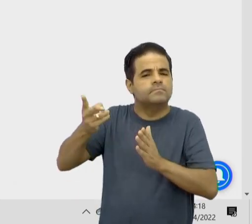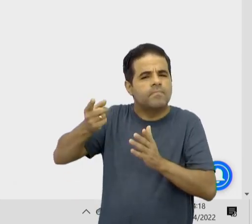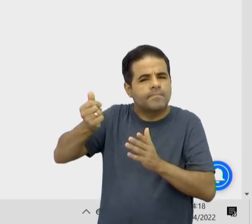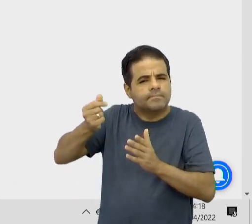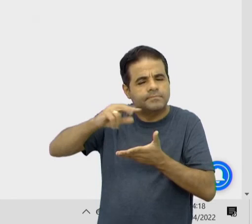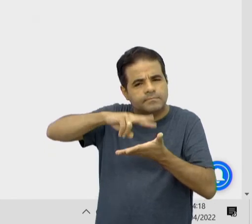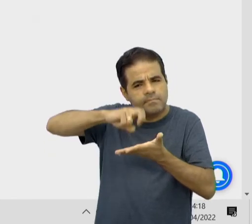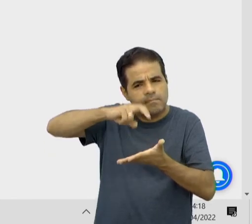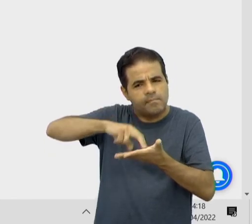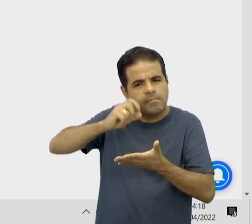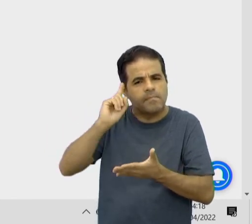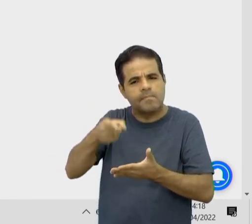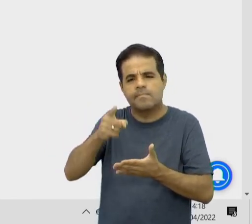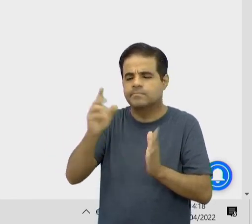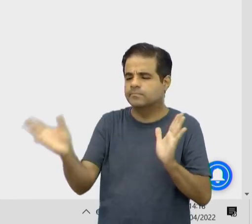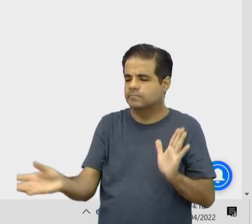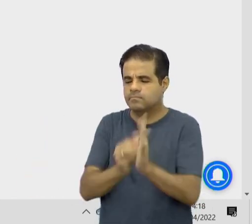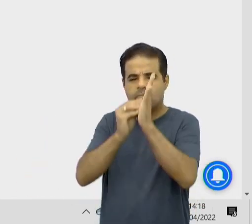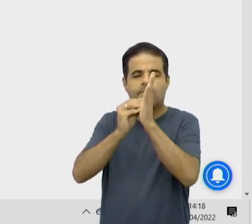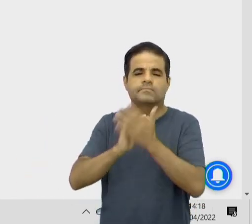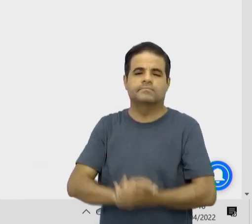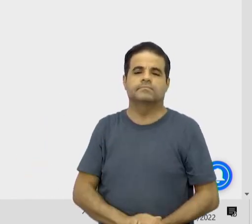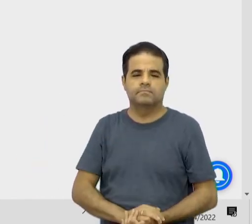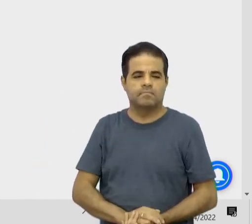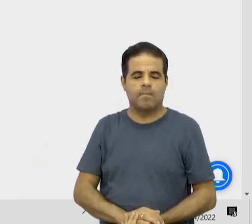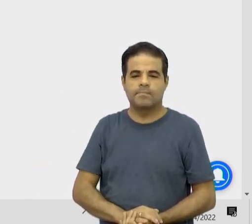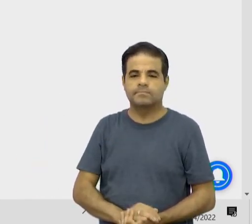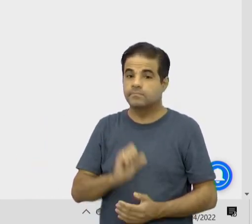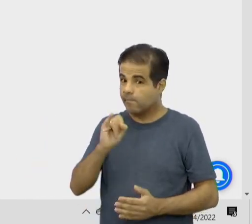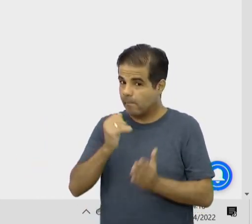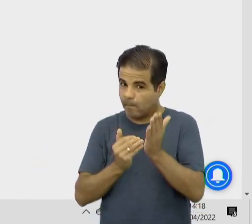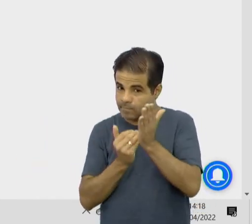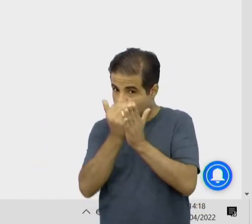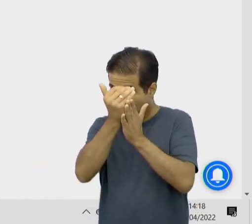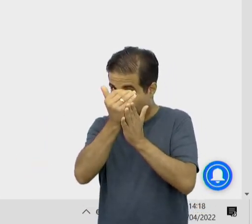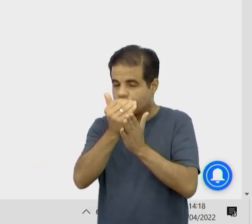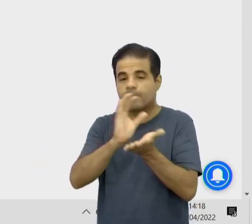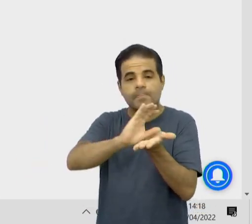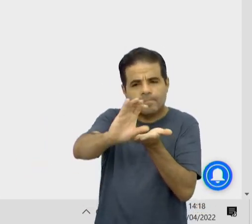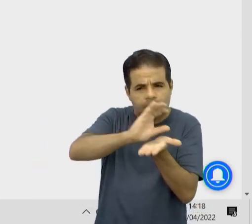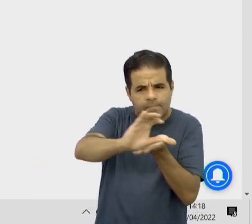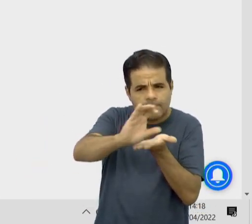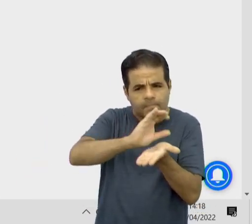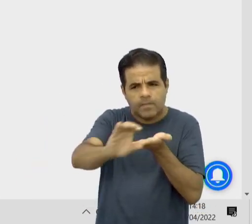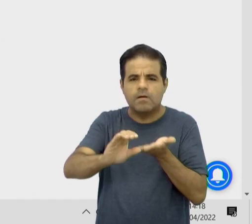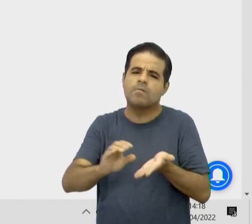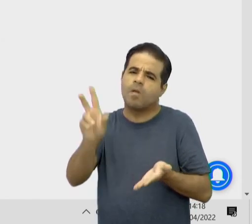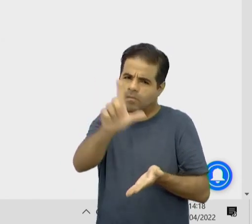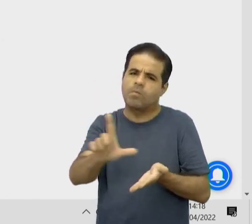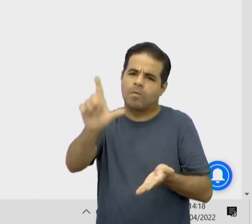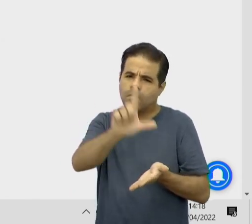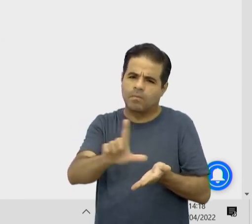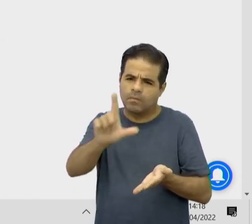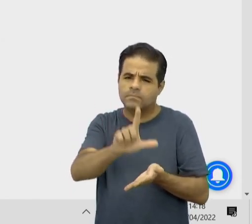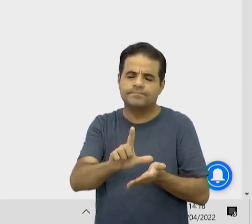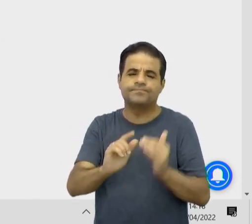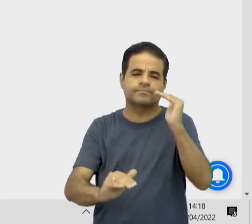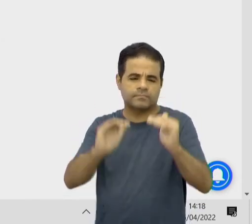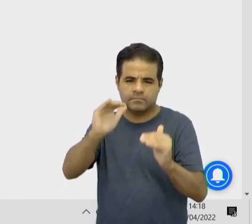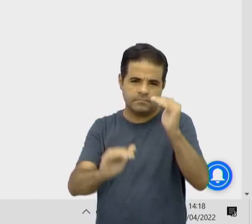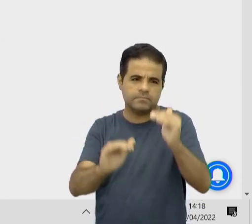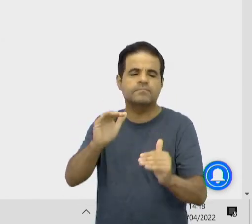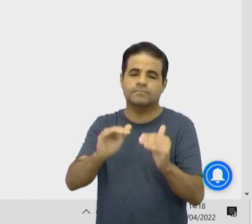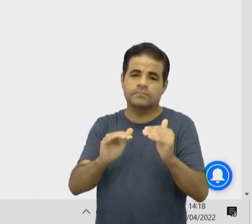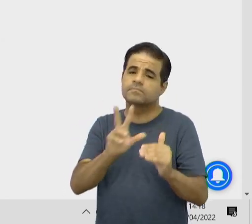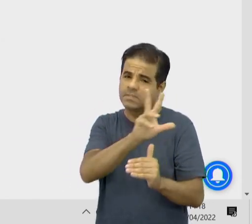investido, vamos lá, vamos pôr 1.000 aqui, ó. Se eu aumentar o valor investido, é lógico que